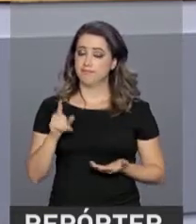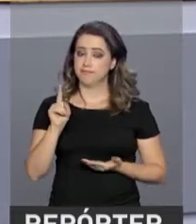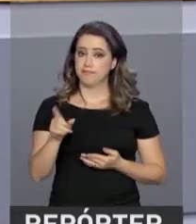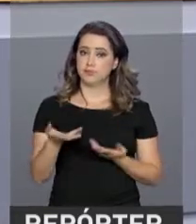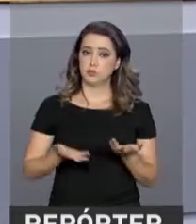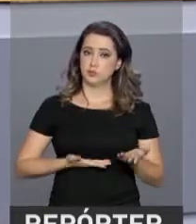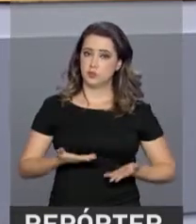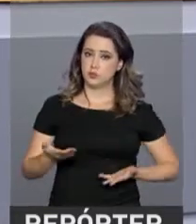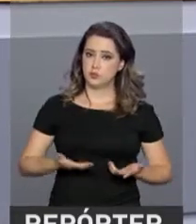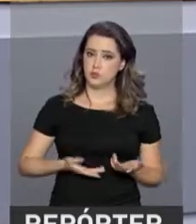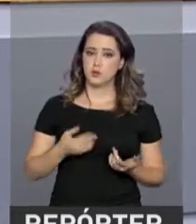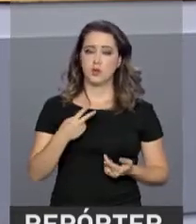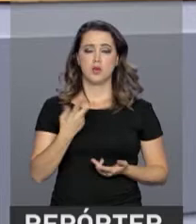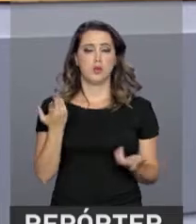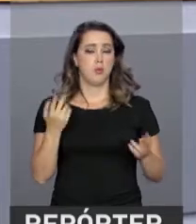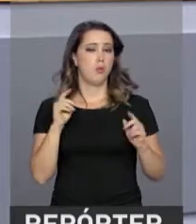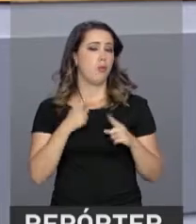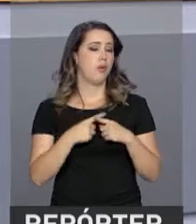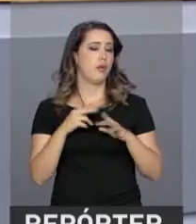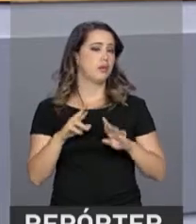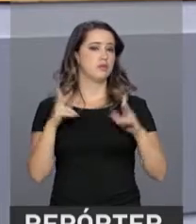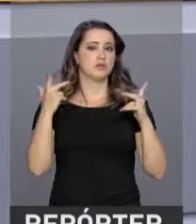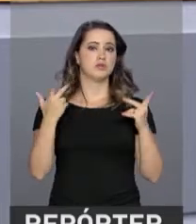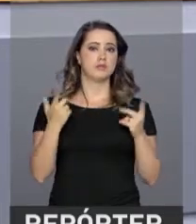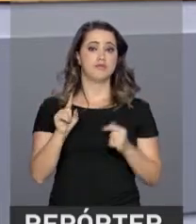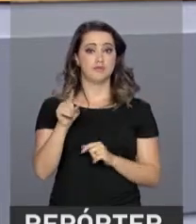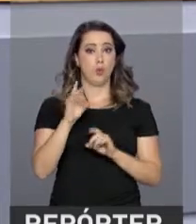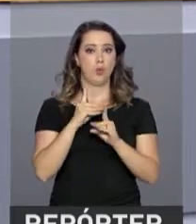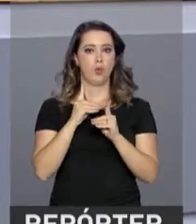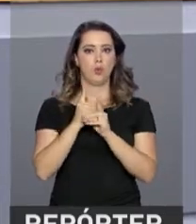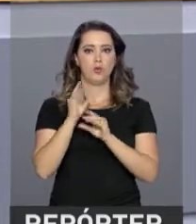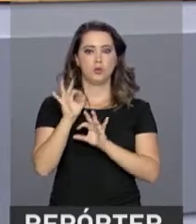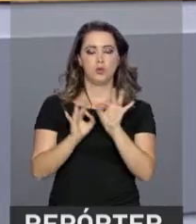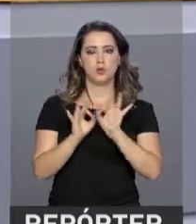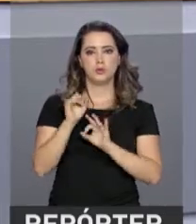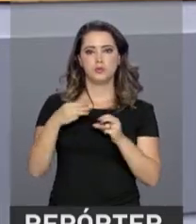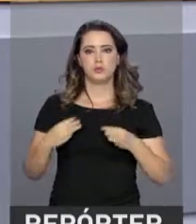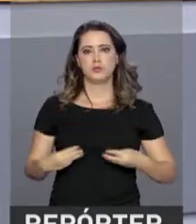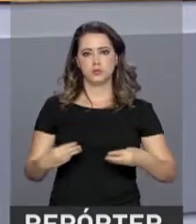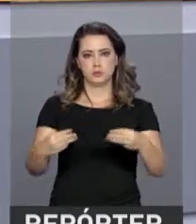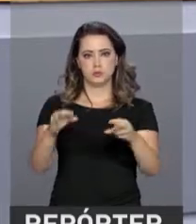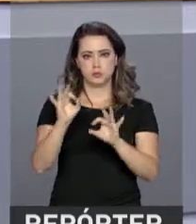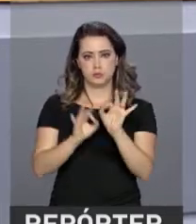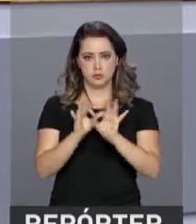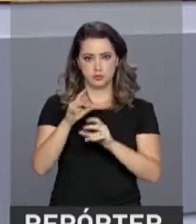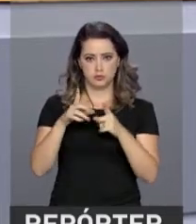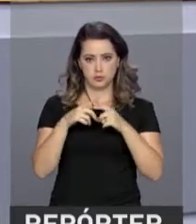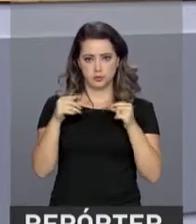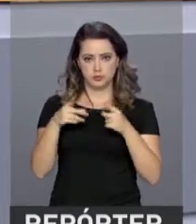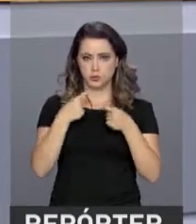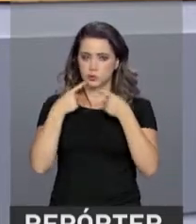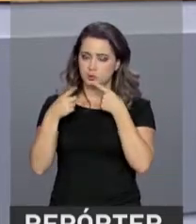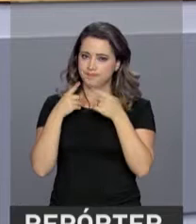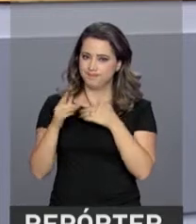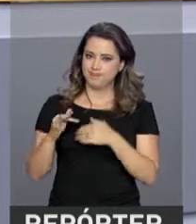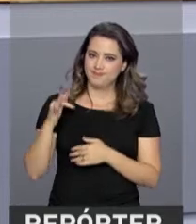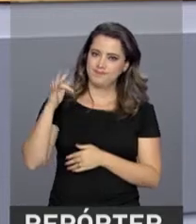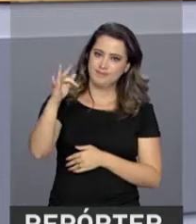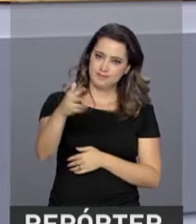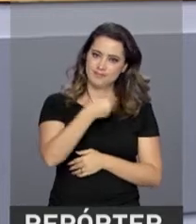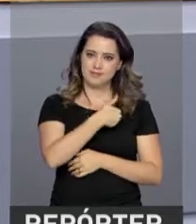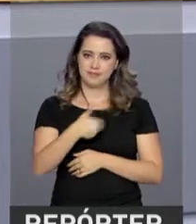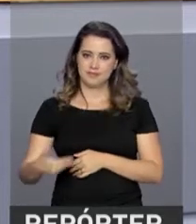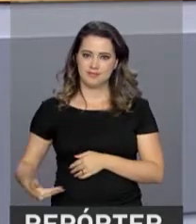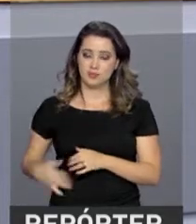no serviço público não há porque ser diferente um encontro organizado pelo ministério do planejamento em brasília discute as perspectivas